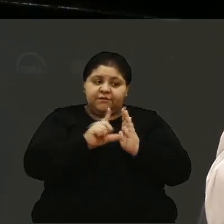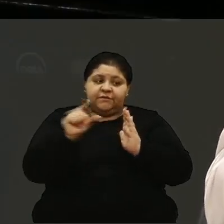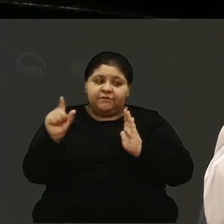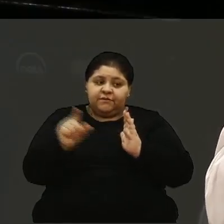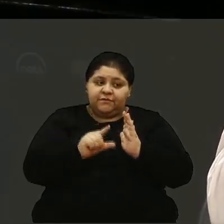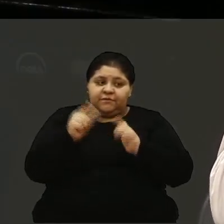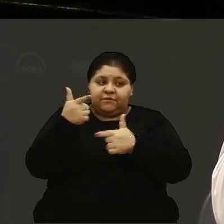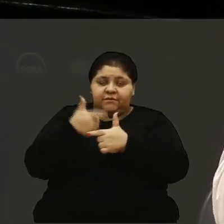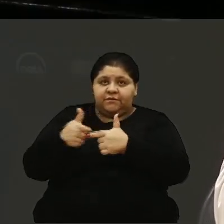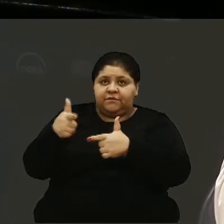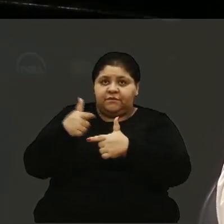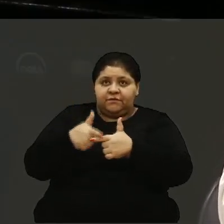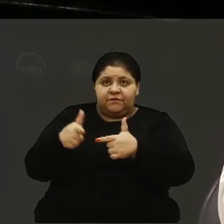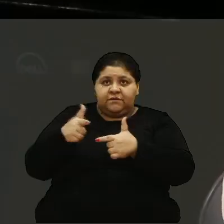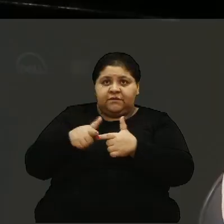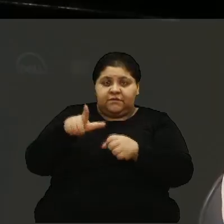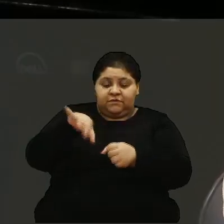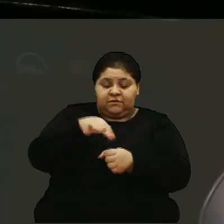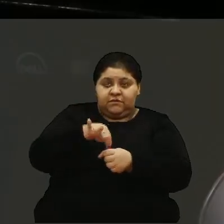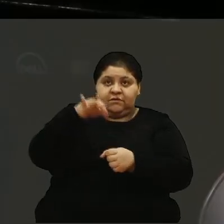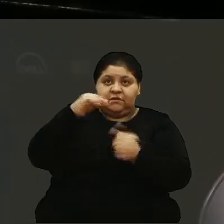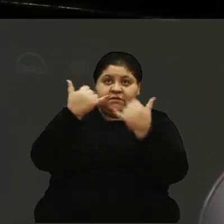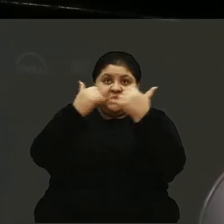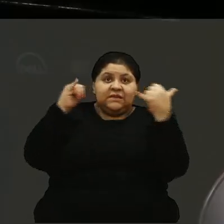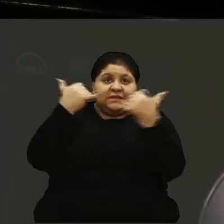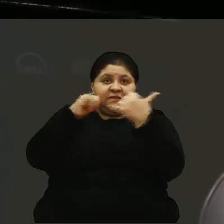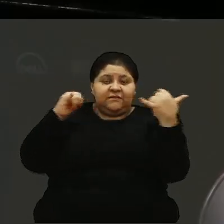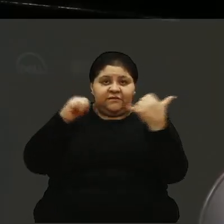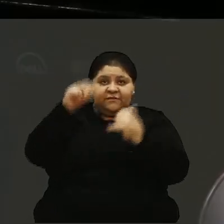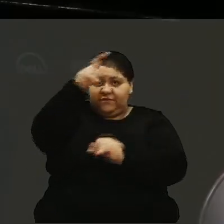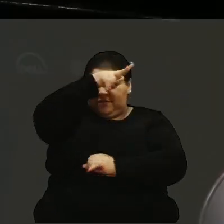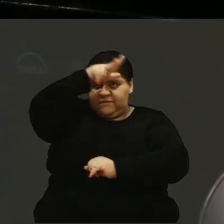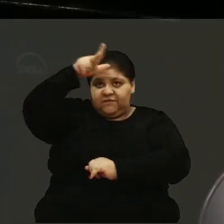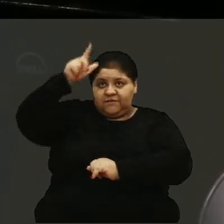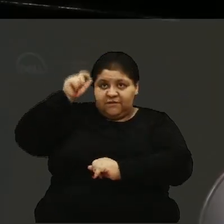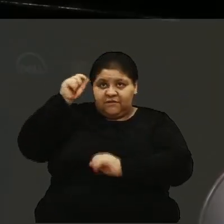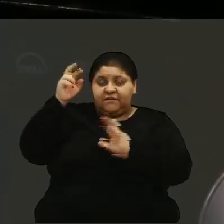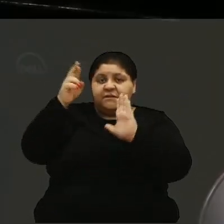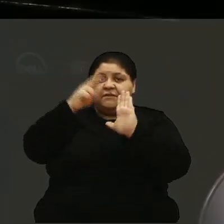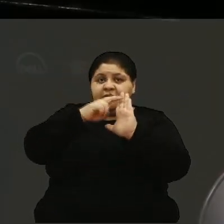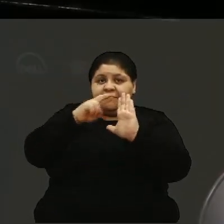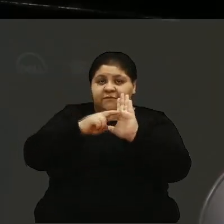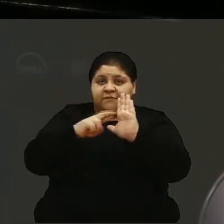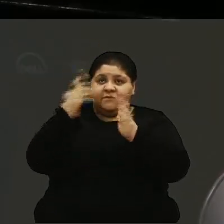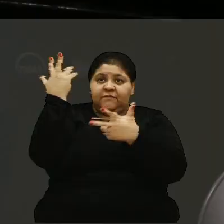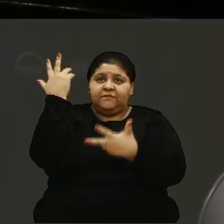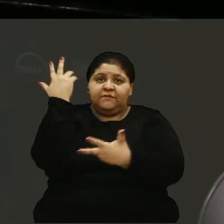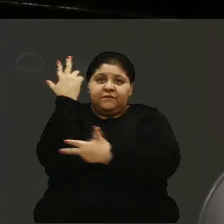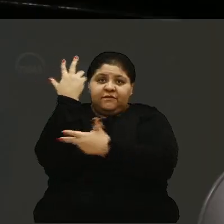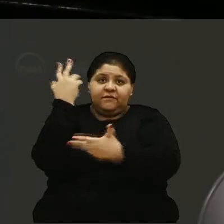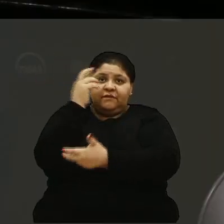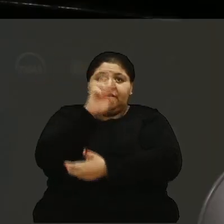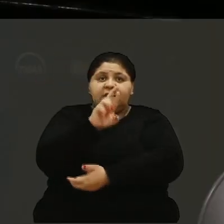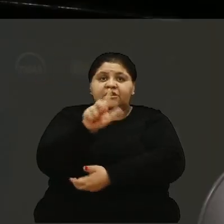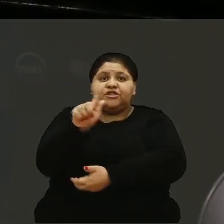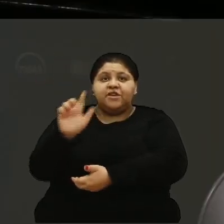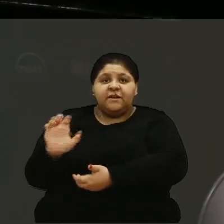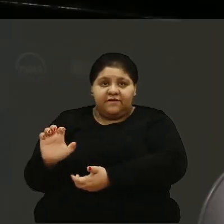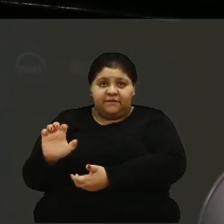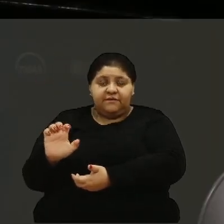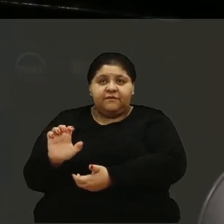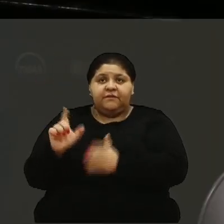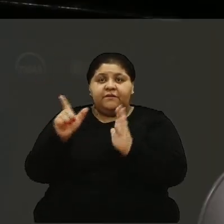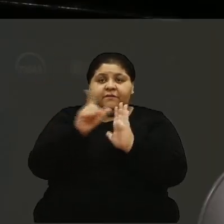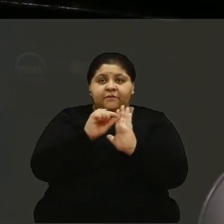grandes problemas, que é quanto à concessionária de energia elétrica. A Prefeitura sim regrou a poda de árvores pela RGE.